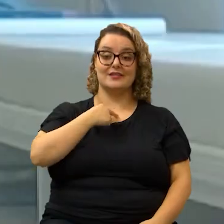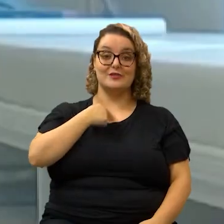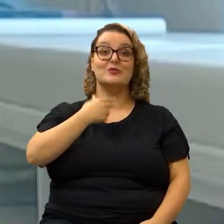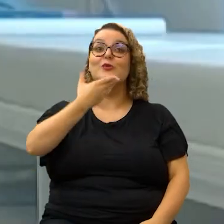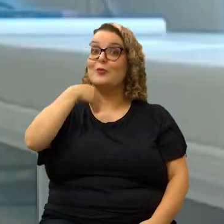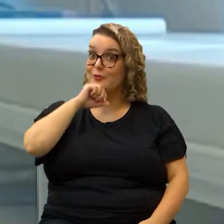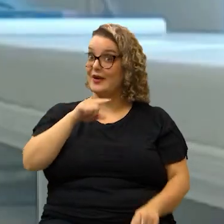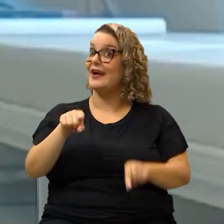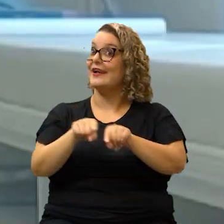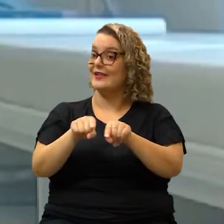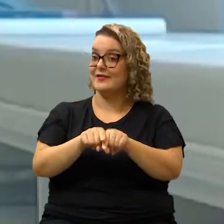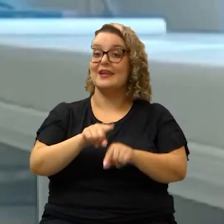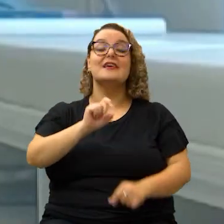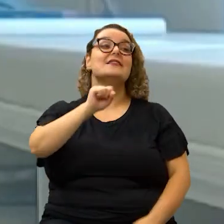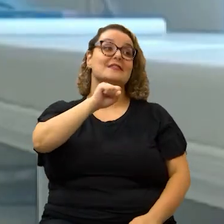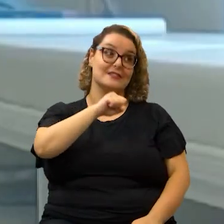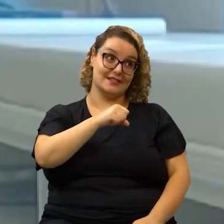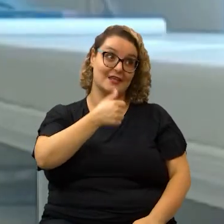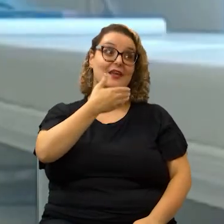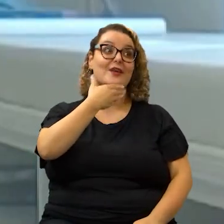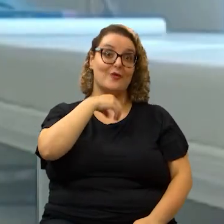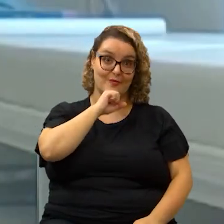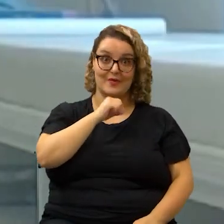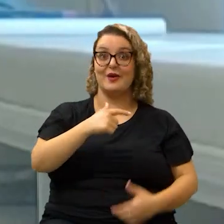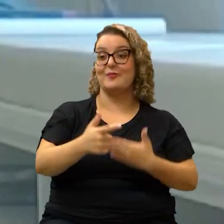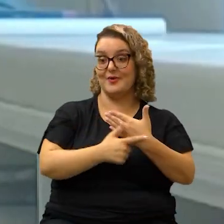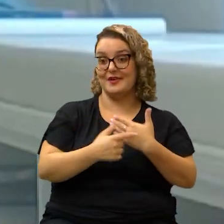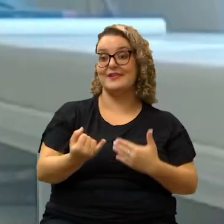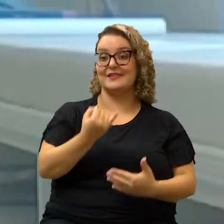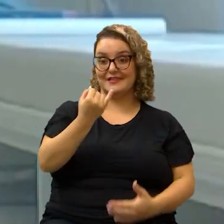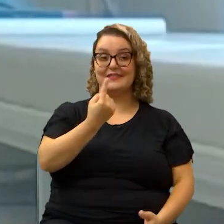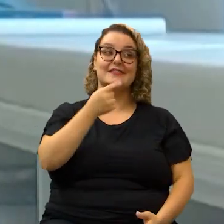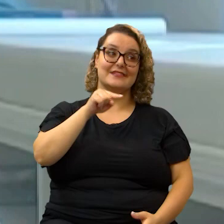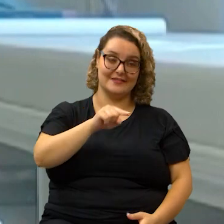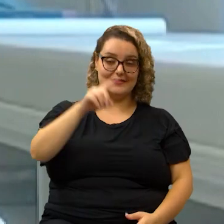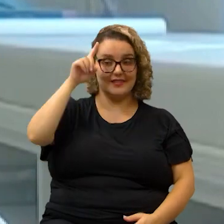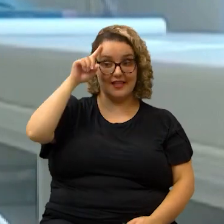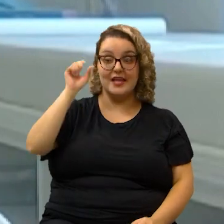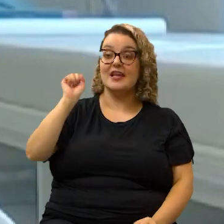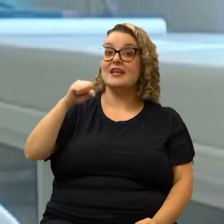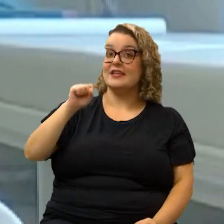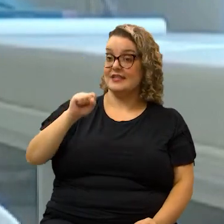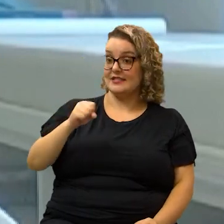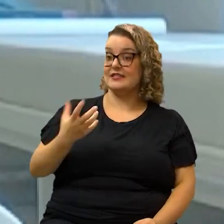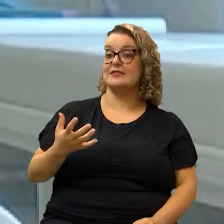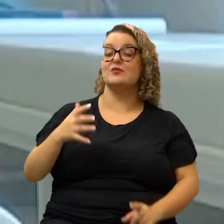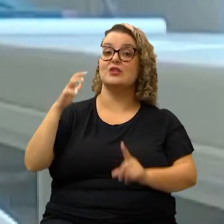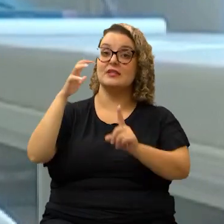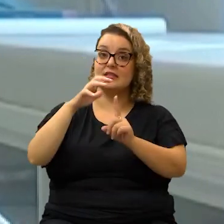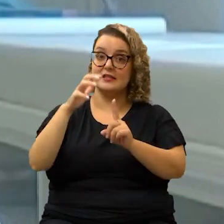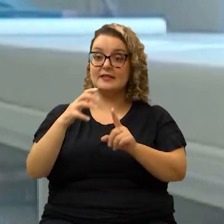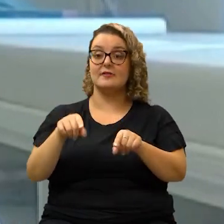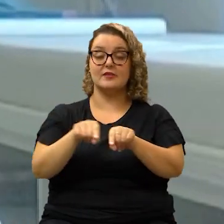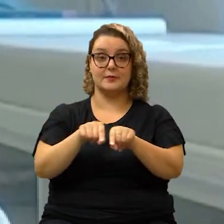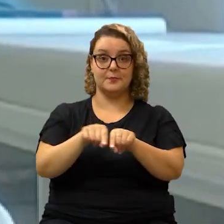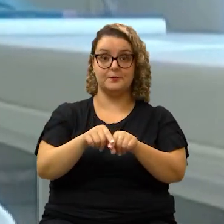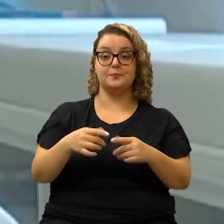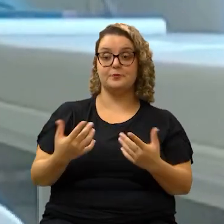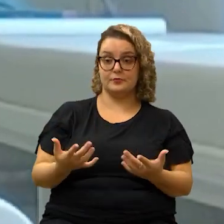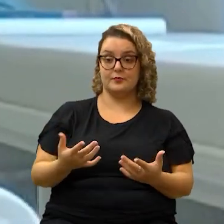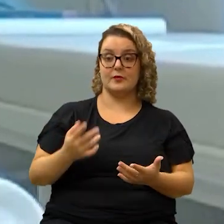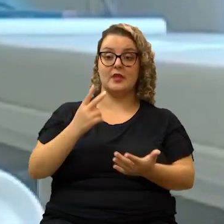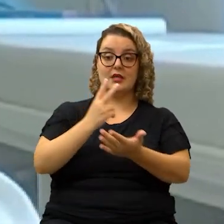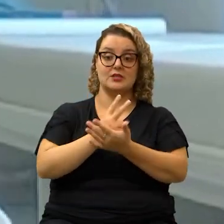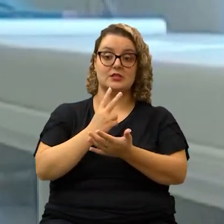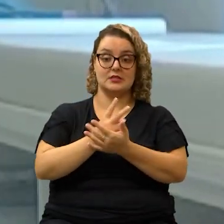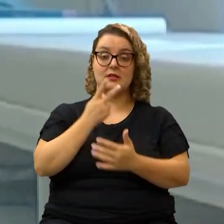ele interfere também. Hoje a gente sempre falava da mãe, mas hoje existem estudos mostrando a saúde do pai, no que